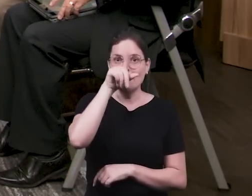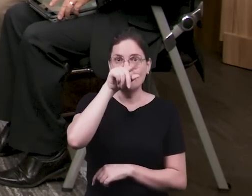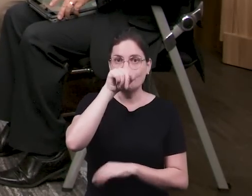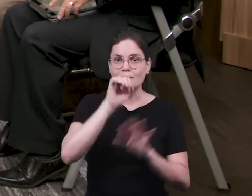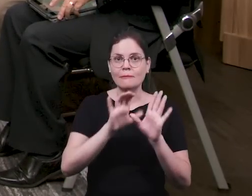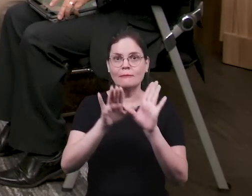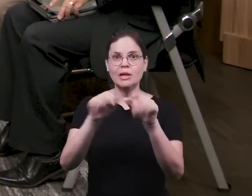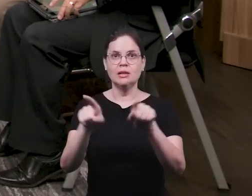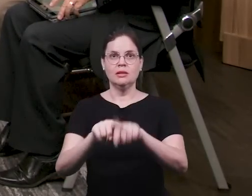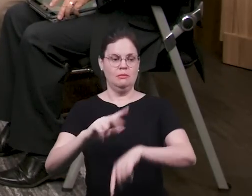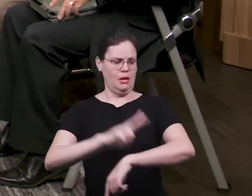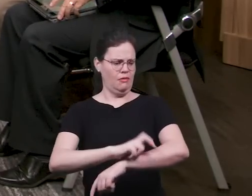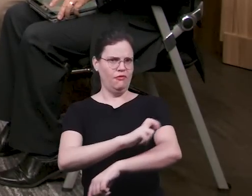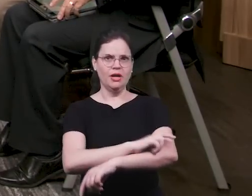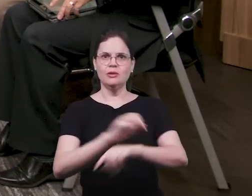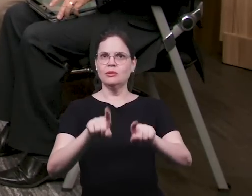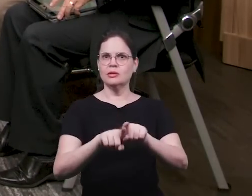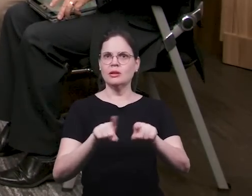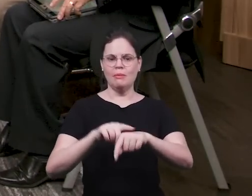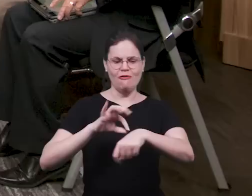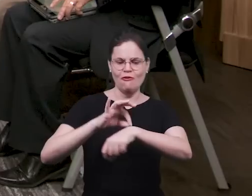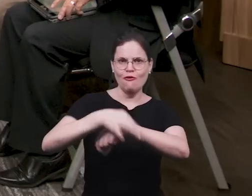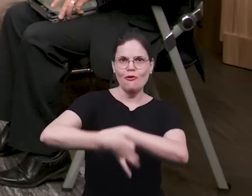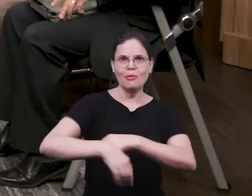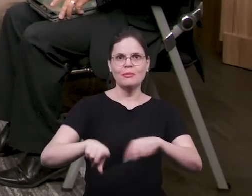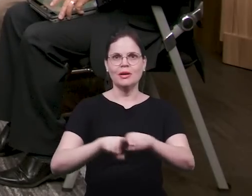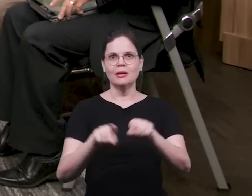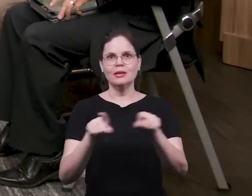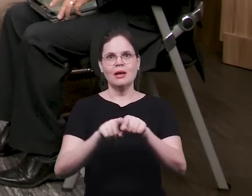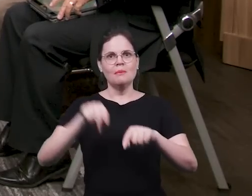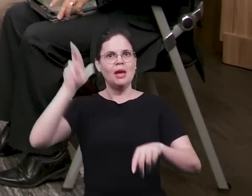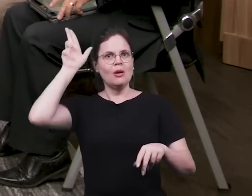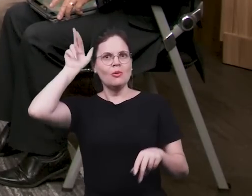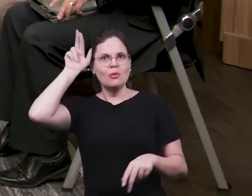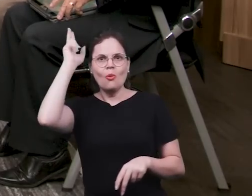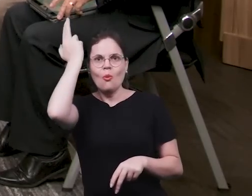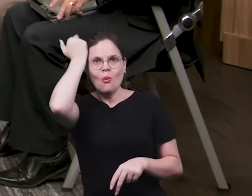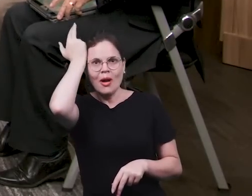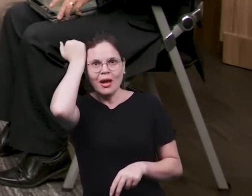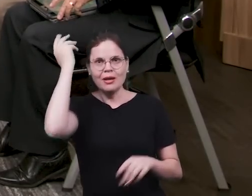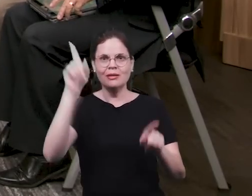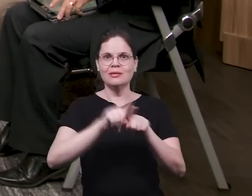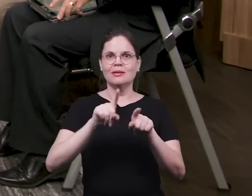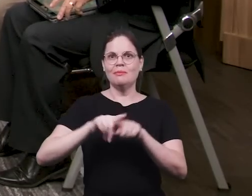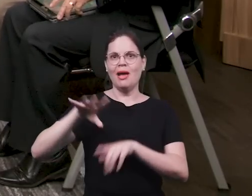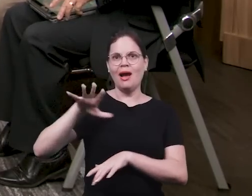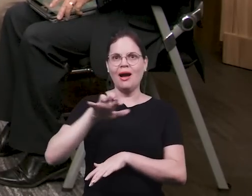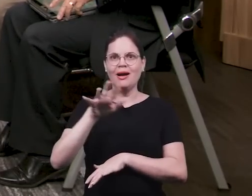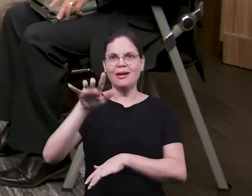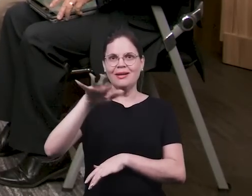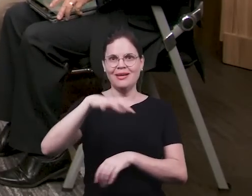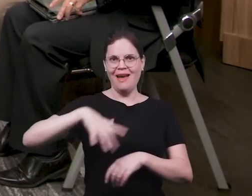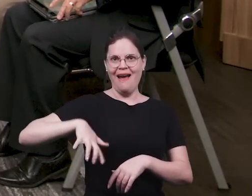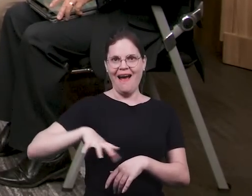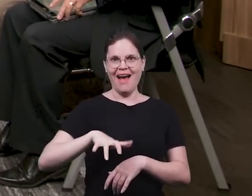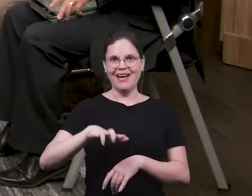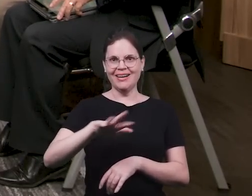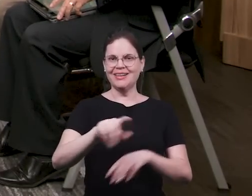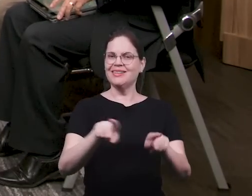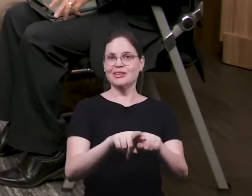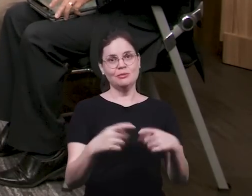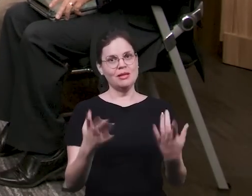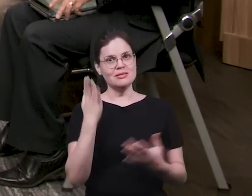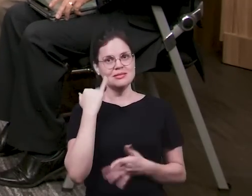o gafanhoto, a formiga, né, a lebre, né, a aranha, quer dizer, dentro dessa ecologia. Isso aí. Bom, terminando